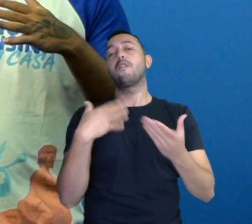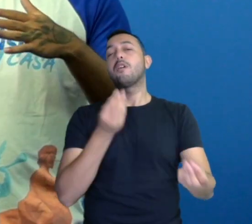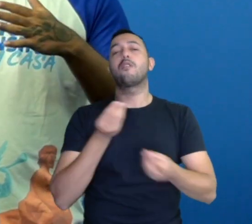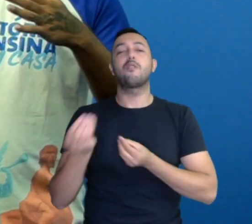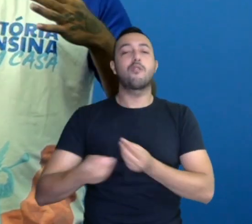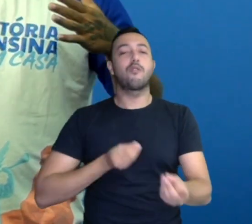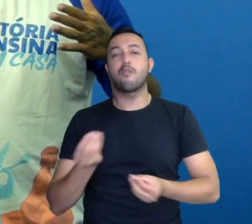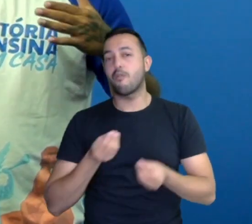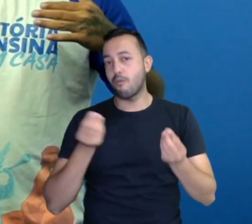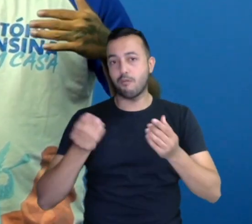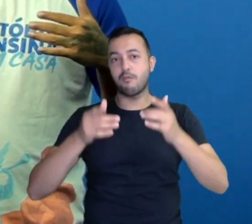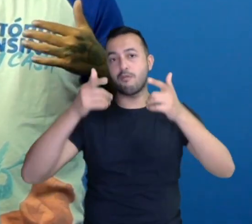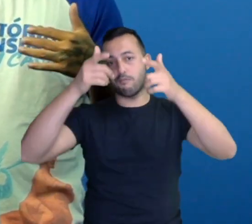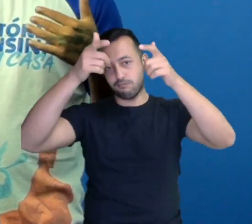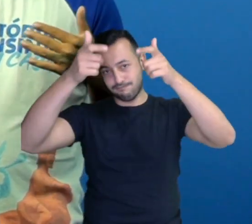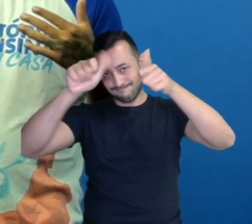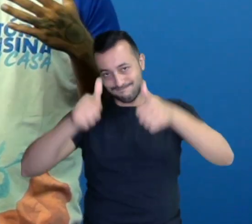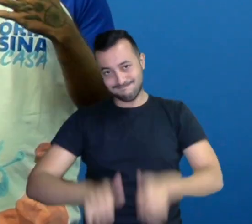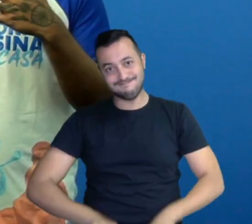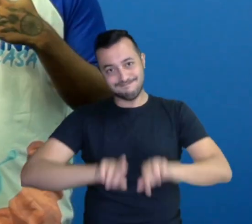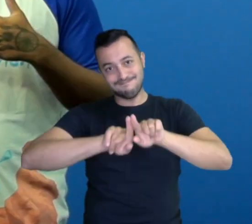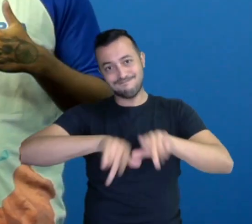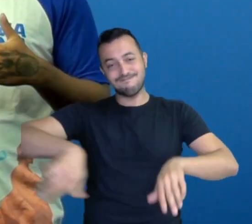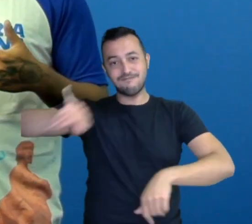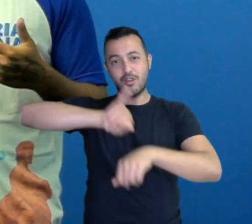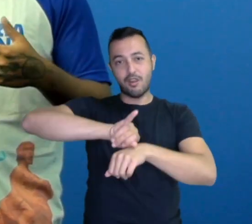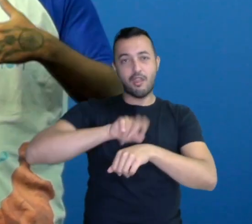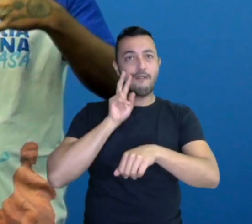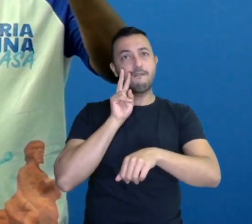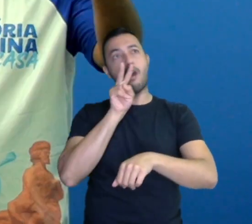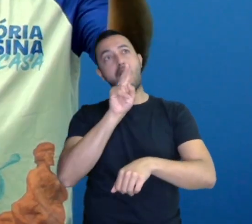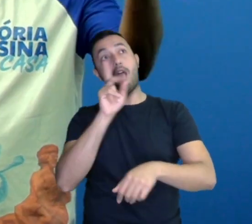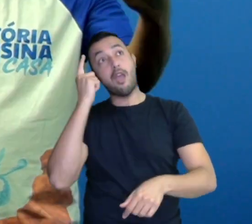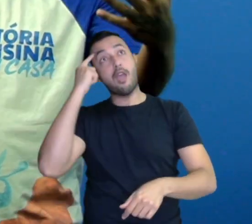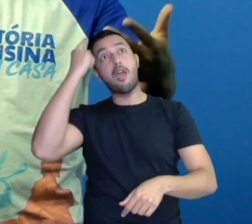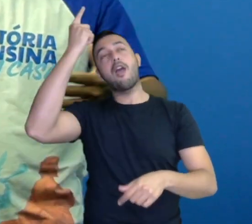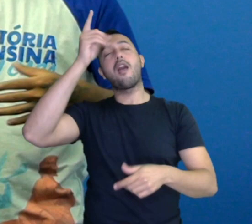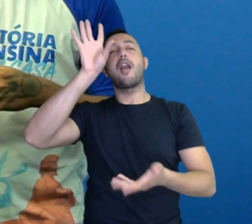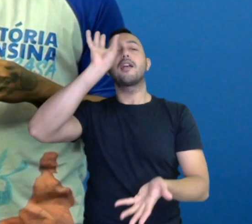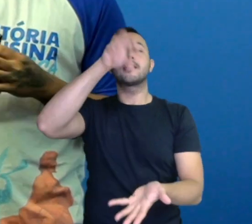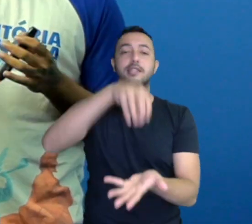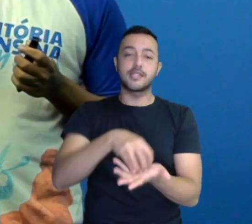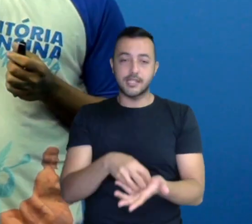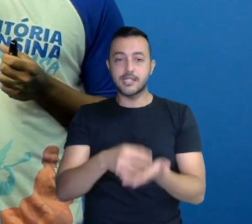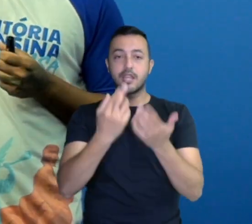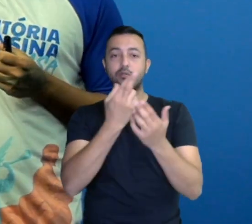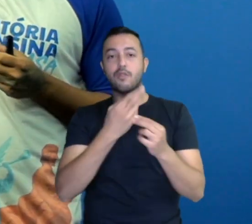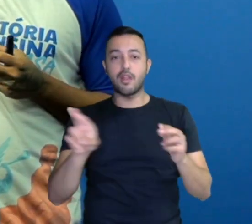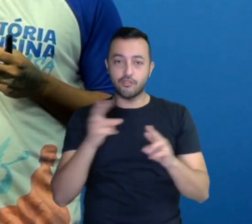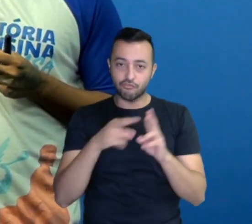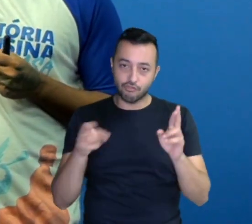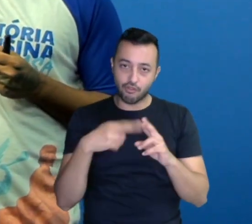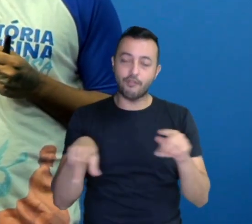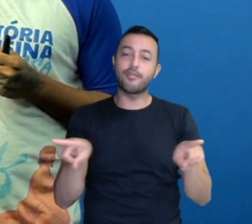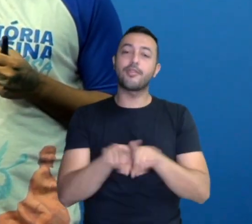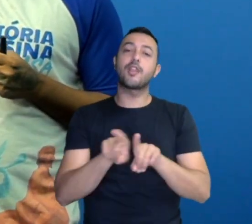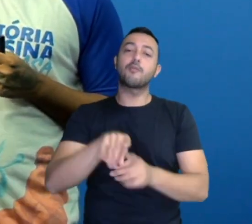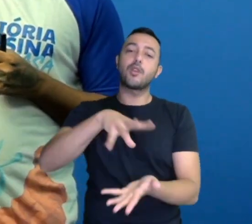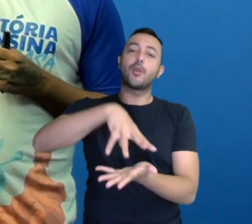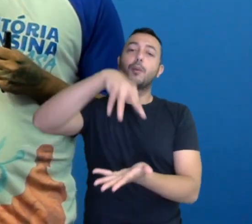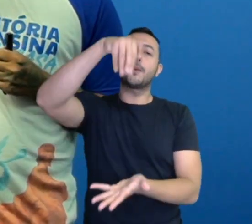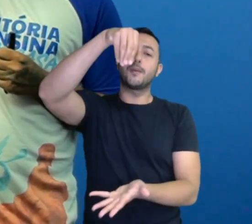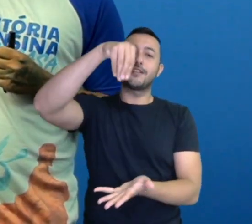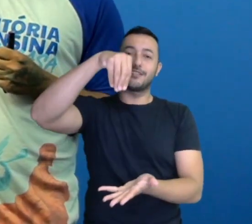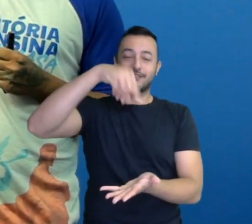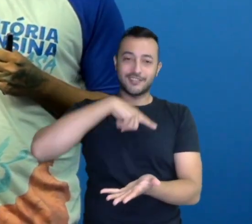desenvolveram os monumentos que até hoje ficam para a nossa memória, como os centros religiosos, as grandes pirâmides onde eram